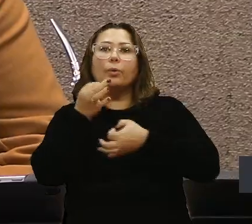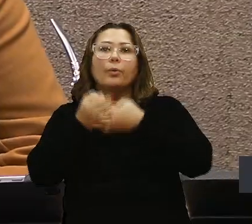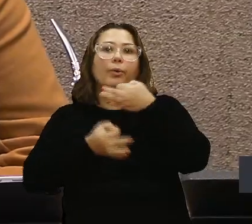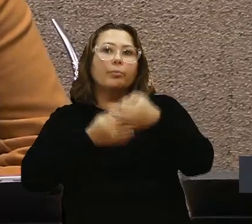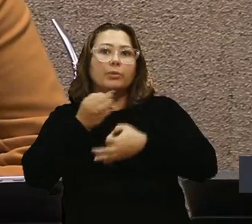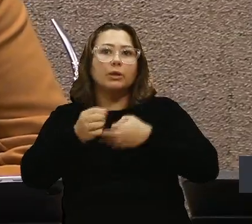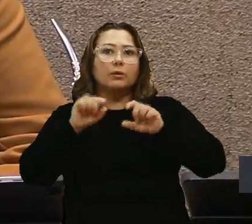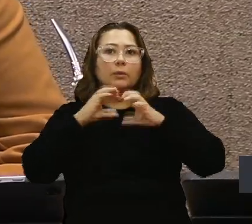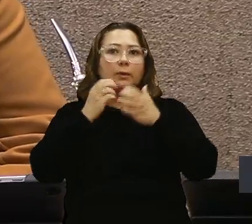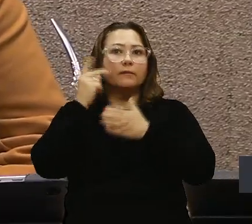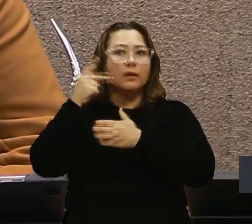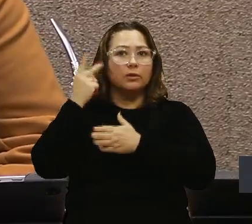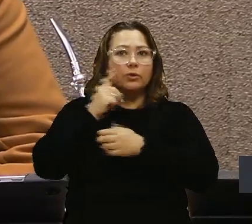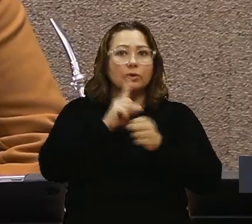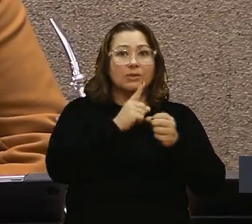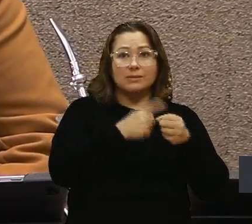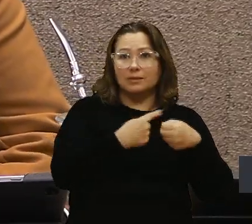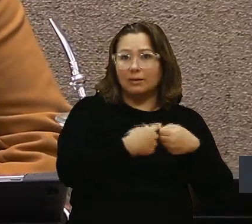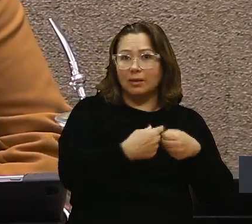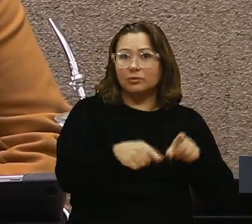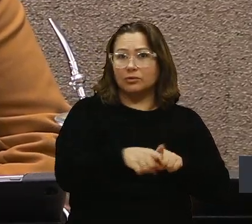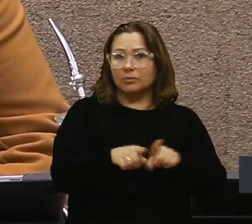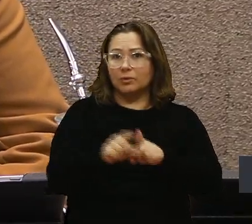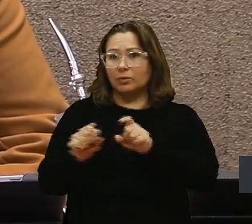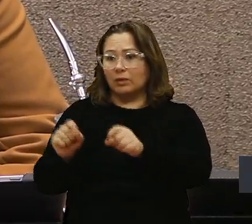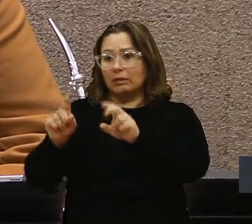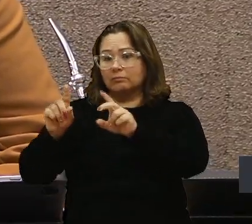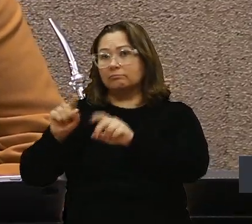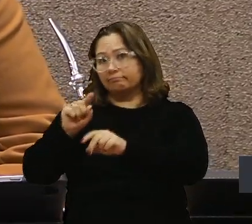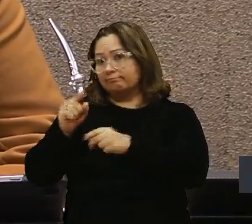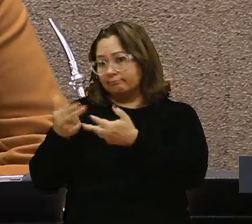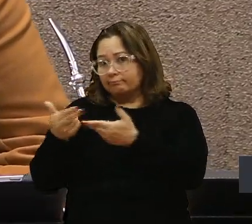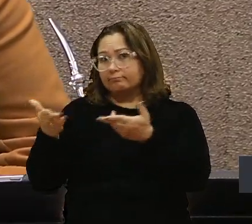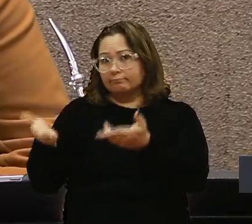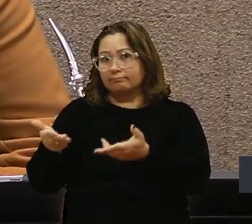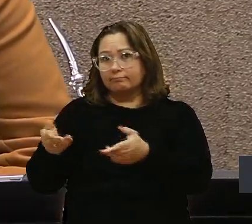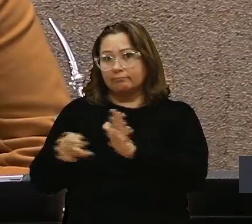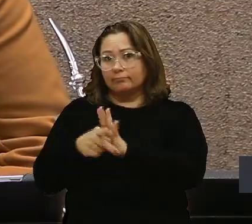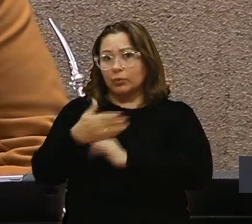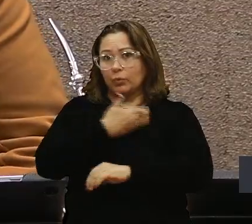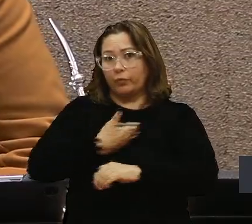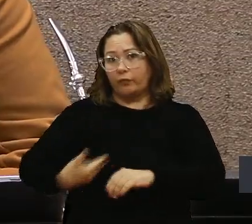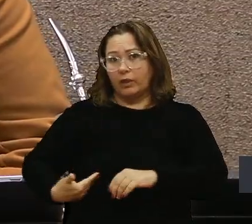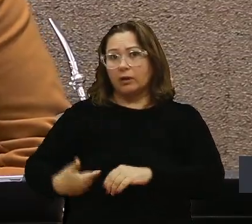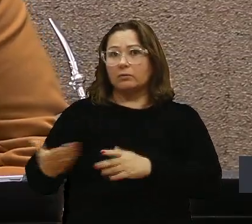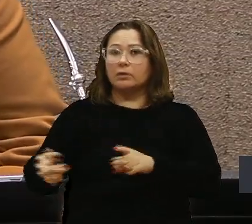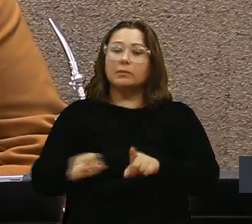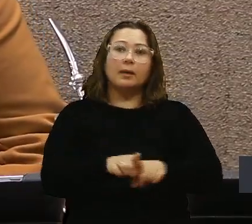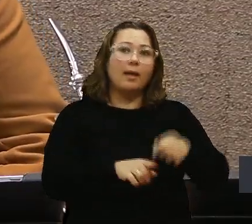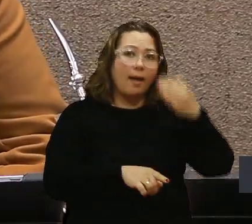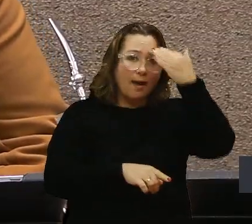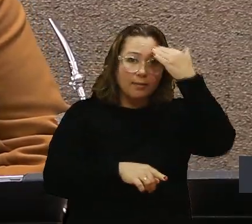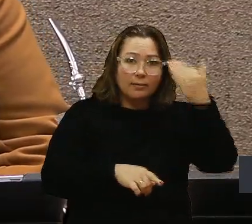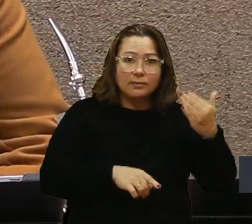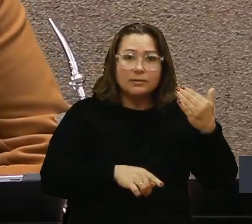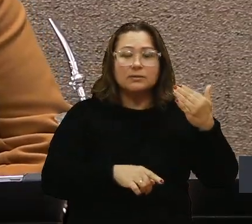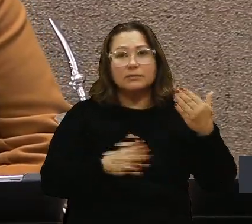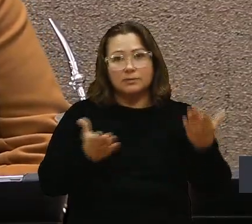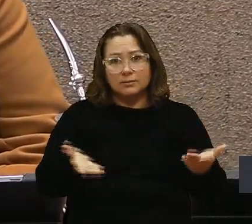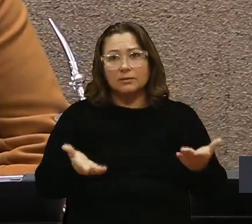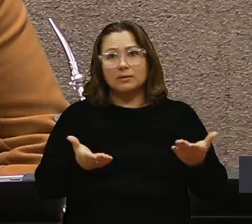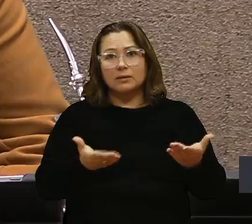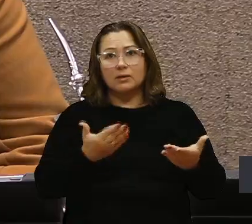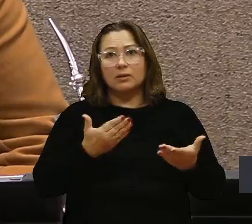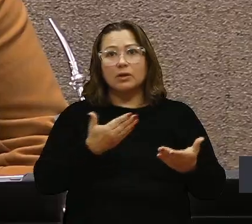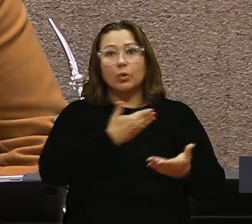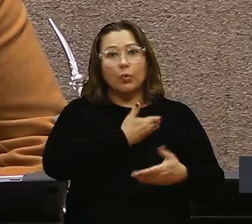dessa casa e da nossa cidade diante dessa questão. E eu tenho aqui que fazer um agradecimento com toda a vênia, né, ao